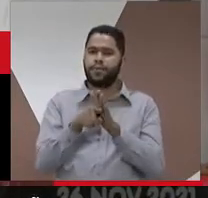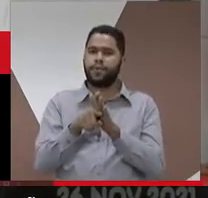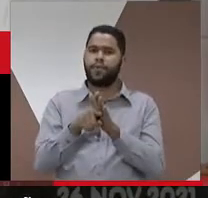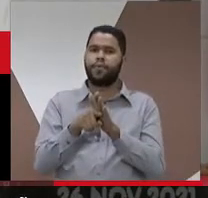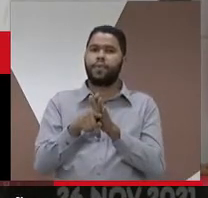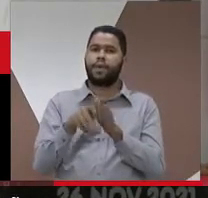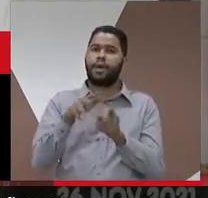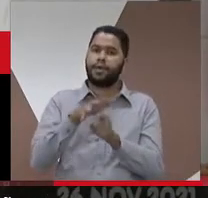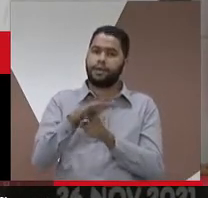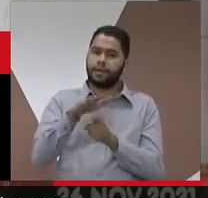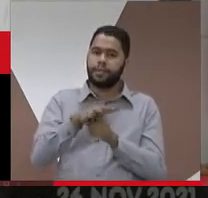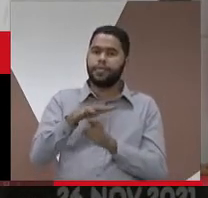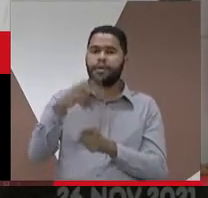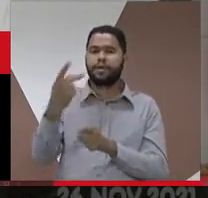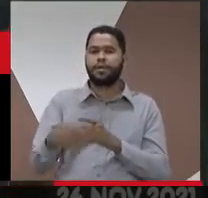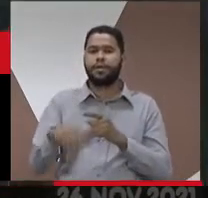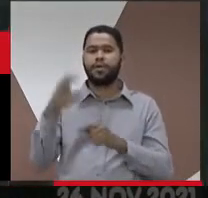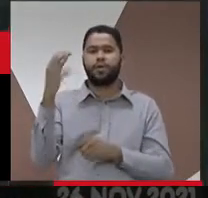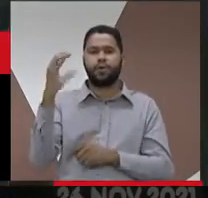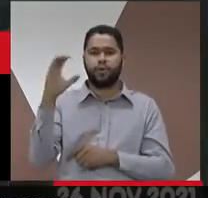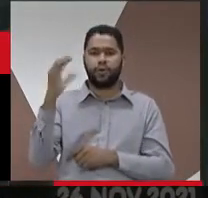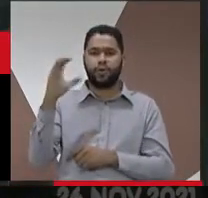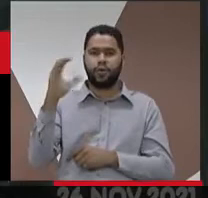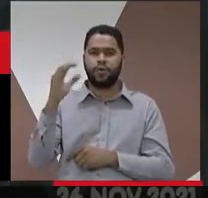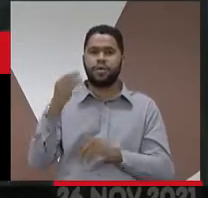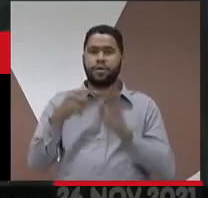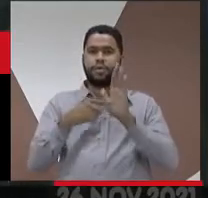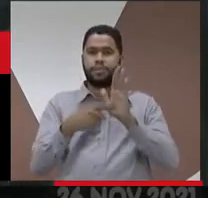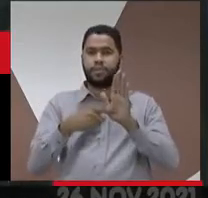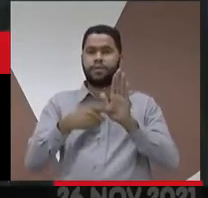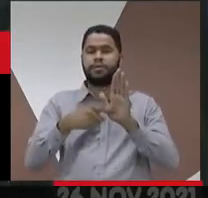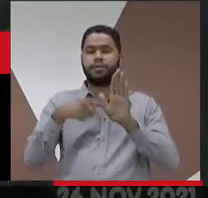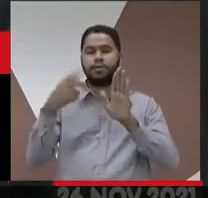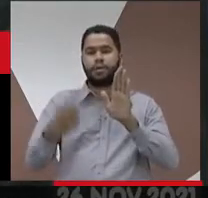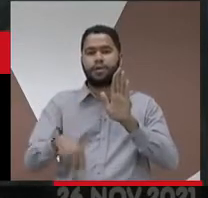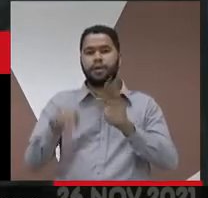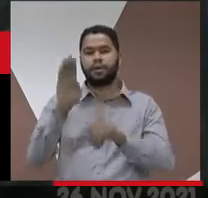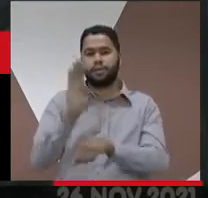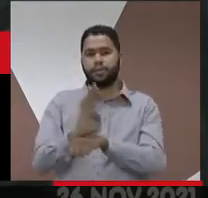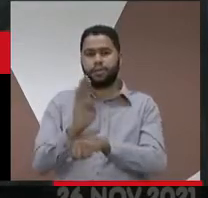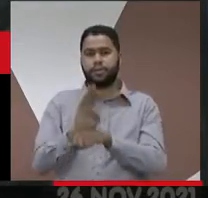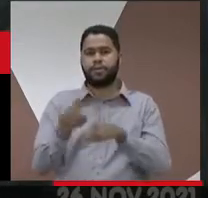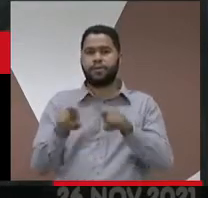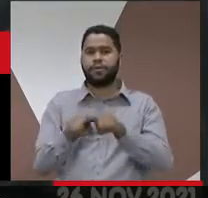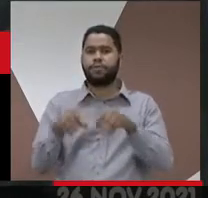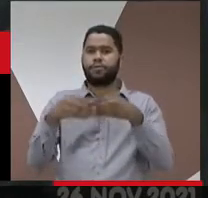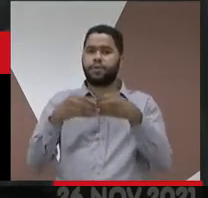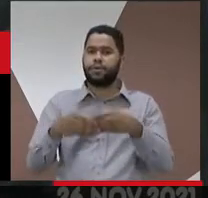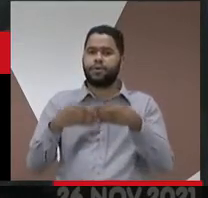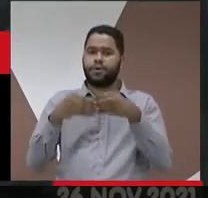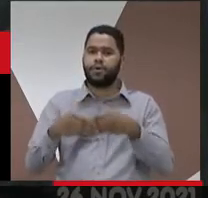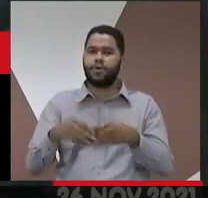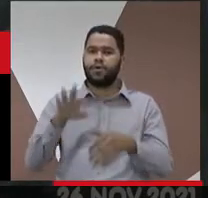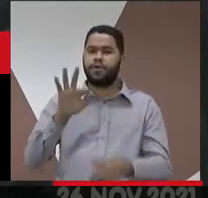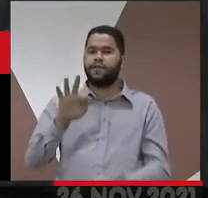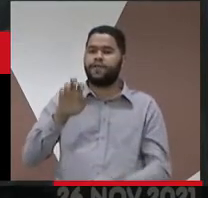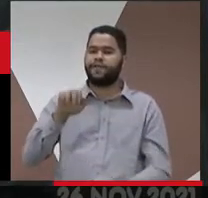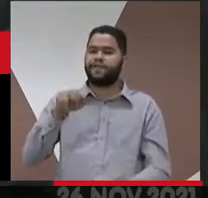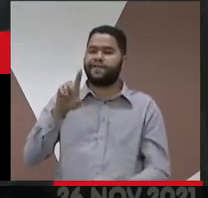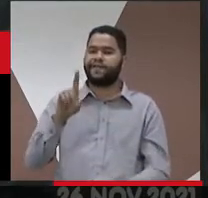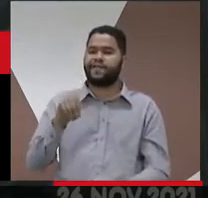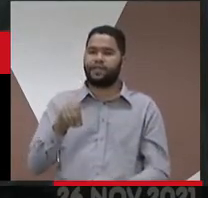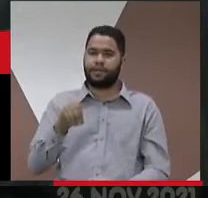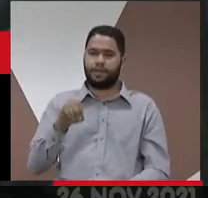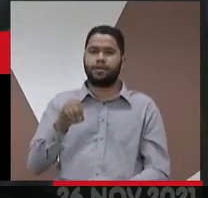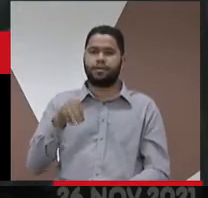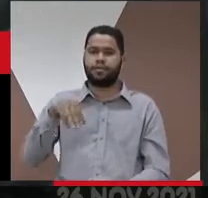de Contagem ao projeto apresentado por Betim. Cumprimento o senhor Fernando Marcato, que deve